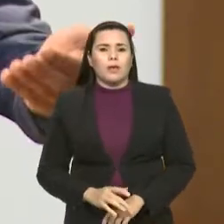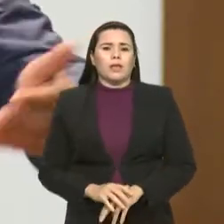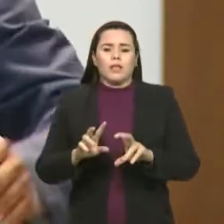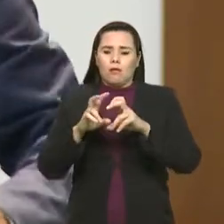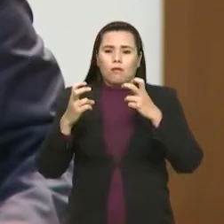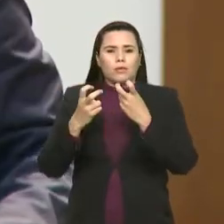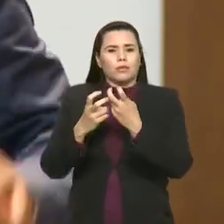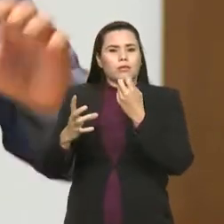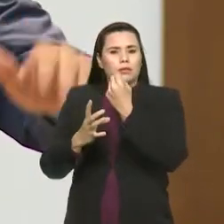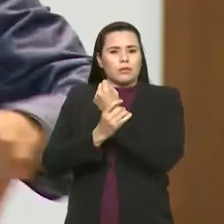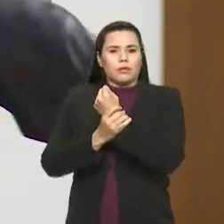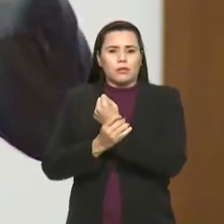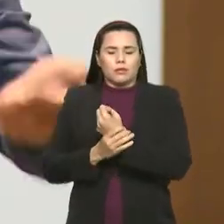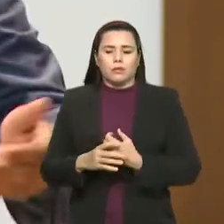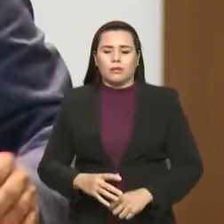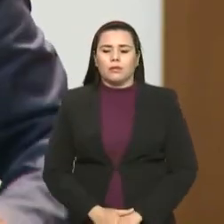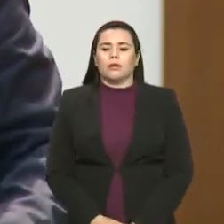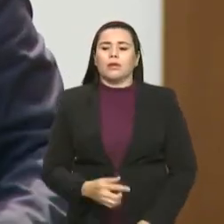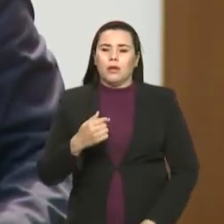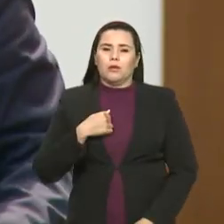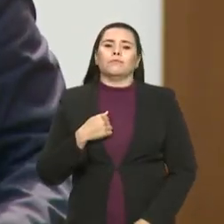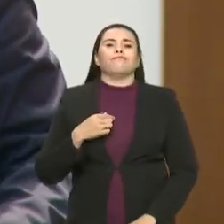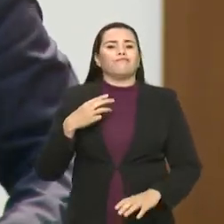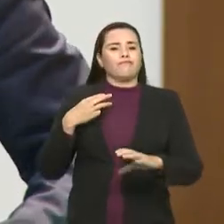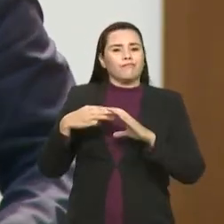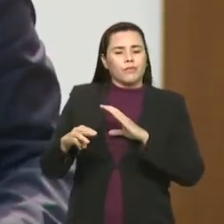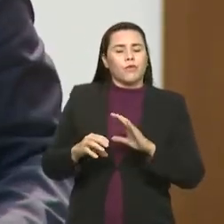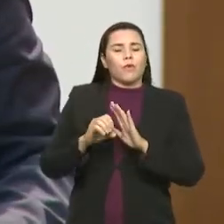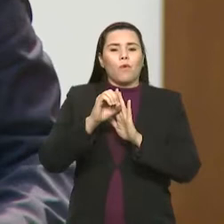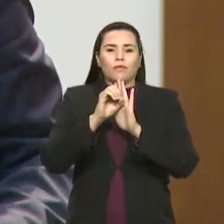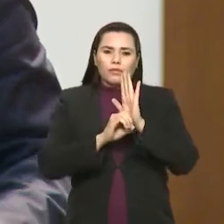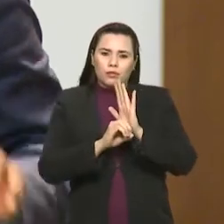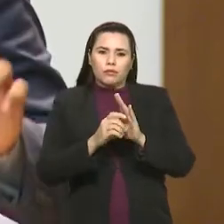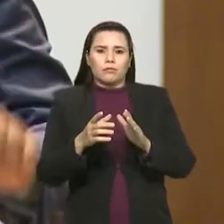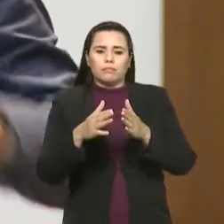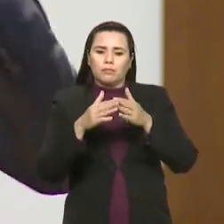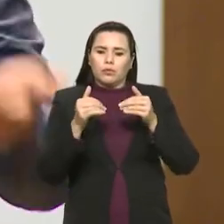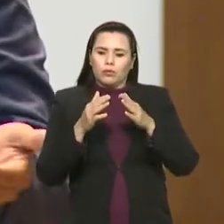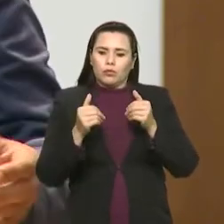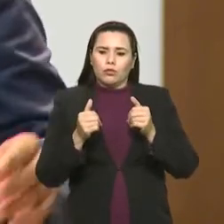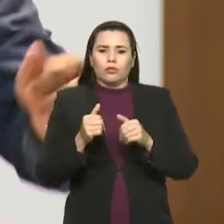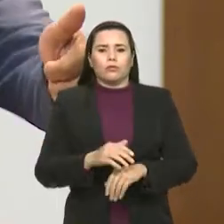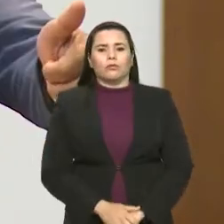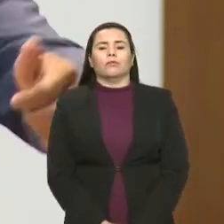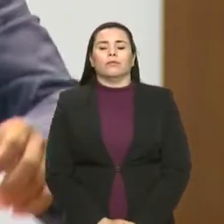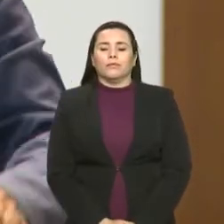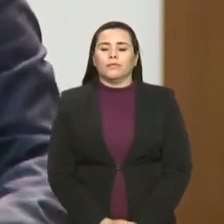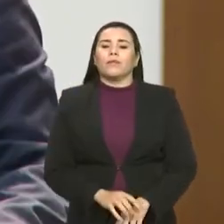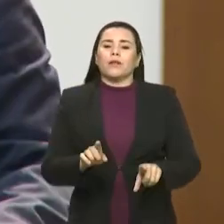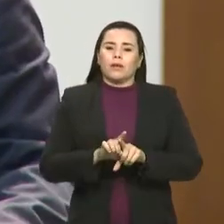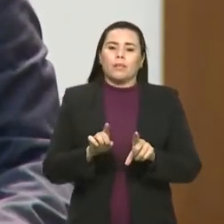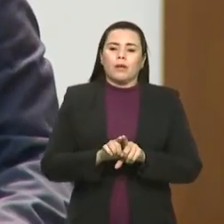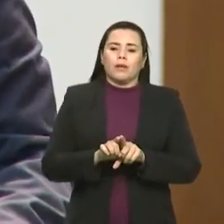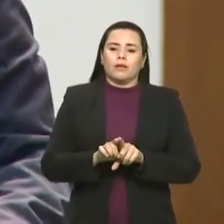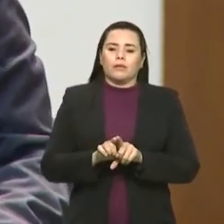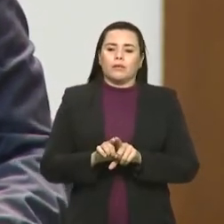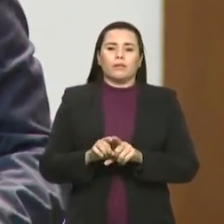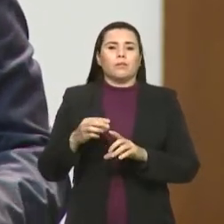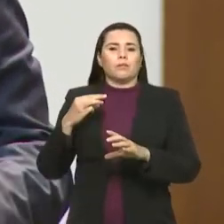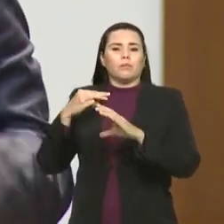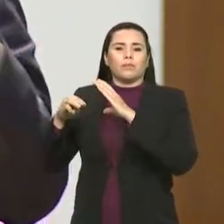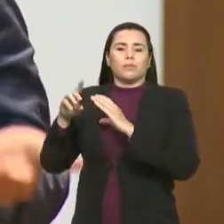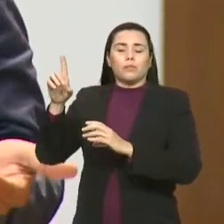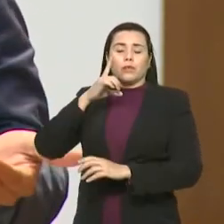Já encaminhamos a solicitação, já encaminhamos o ofício para a comissão, também para o deputado Aloysio